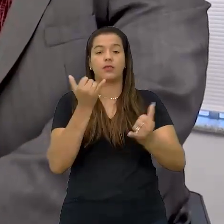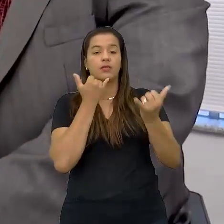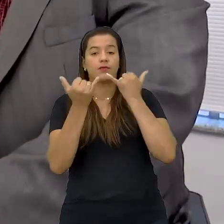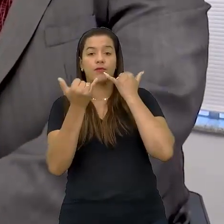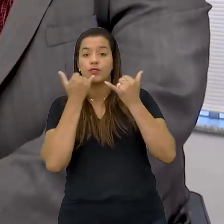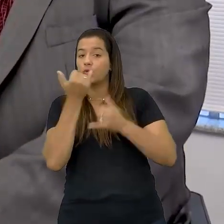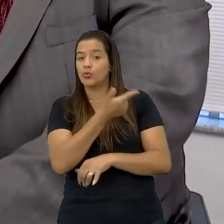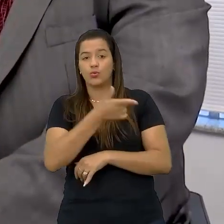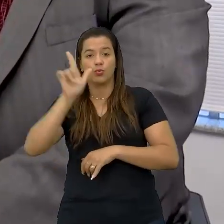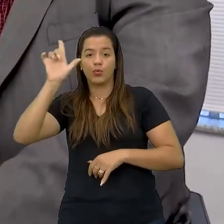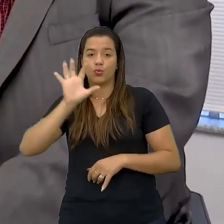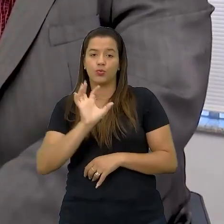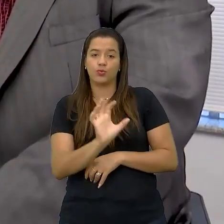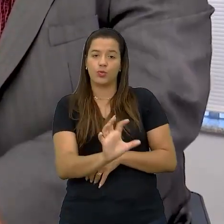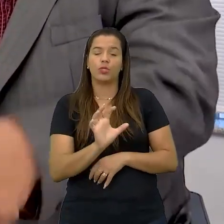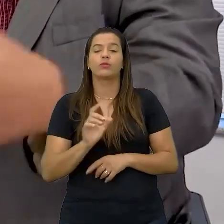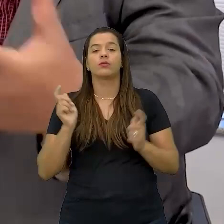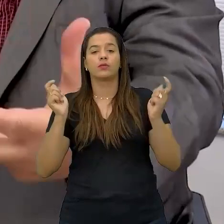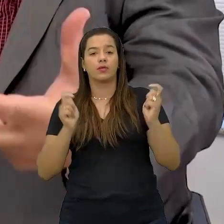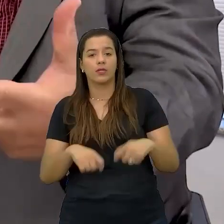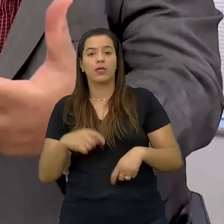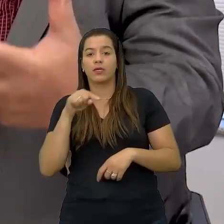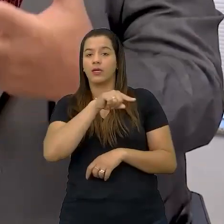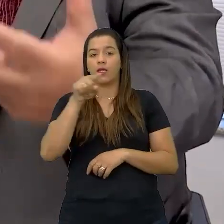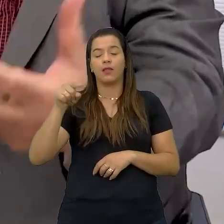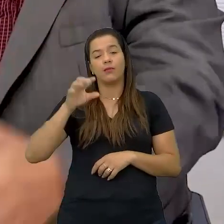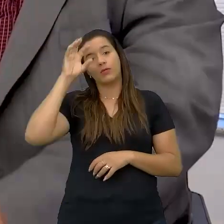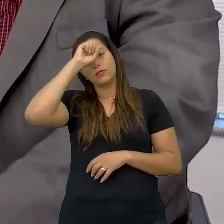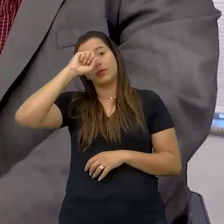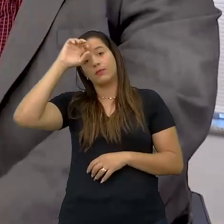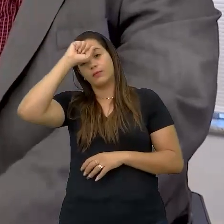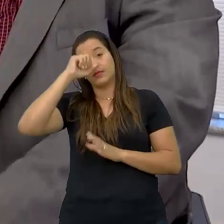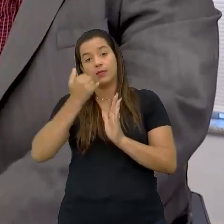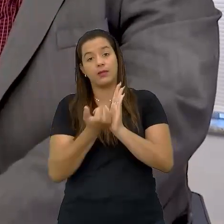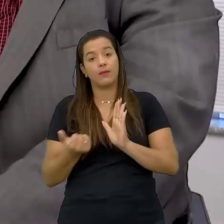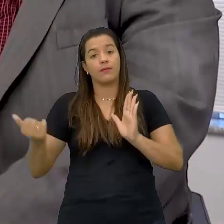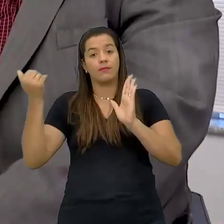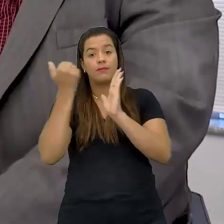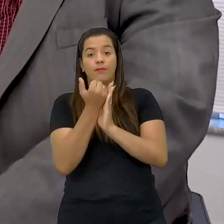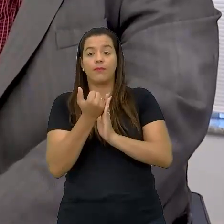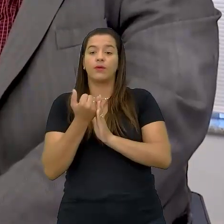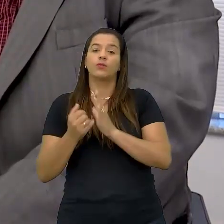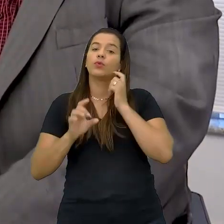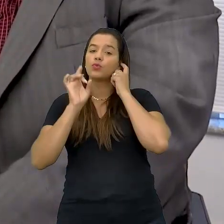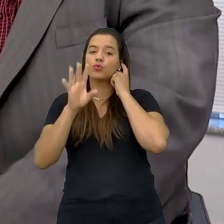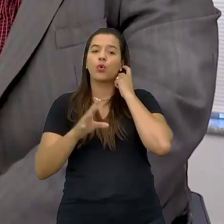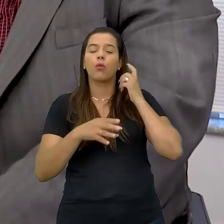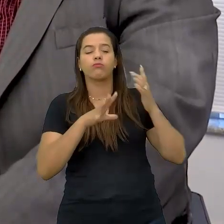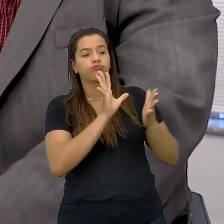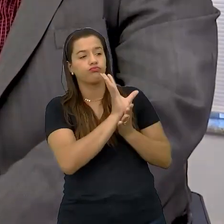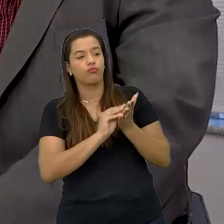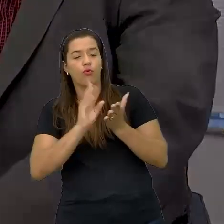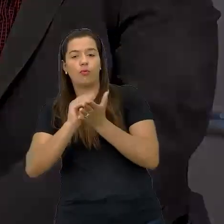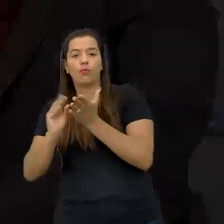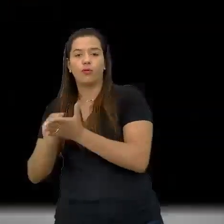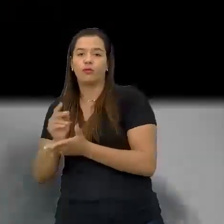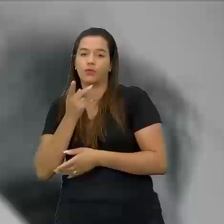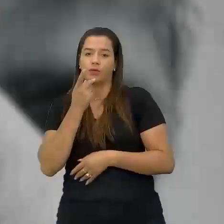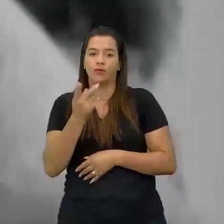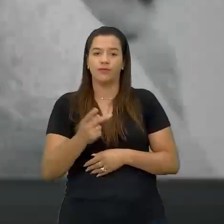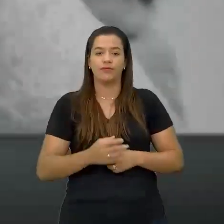outra maneira, de um outro modo, que possa dar conta, né, sem que ela se torne mera reprodutora daquilo que fará.